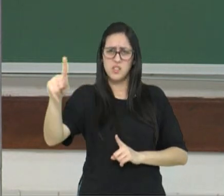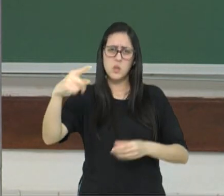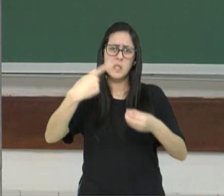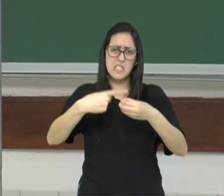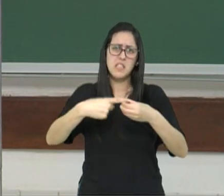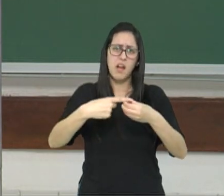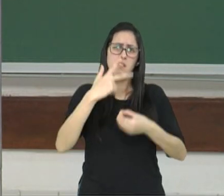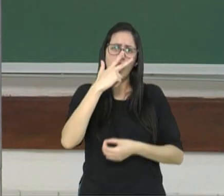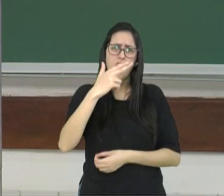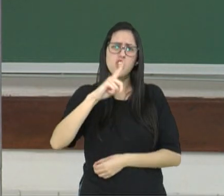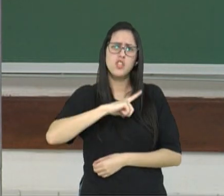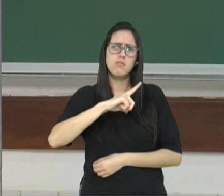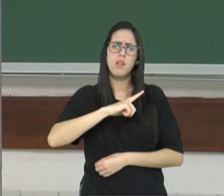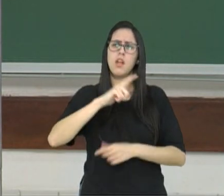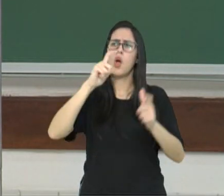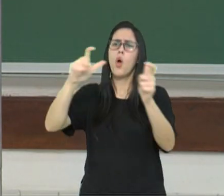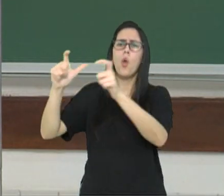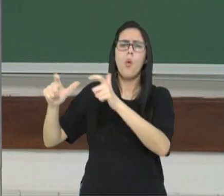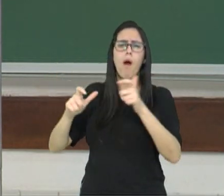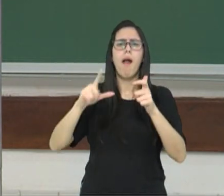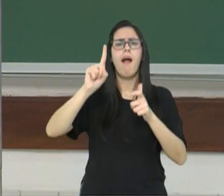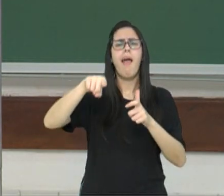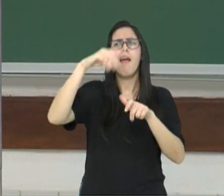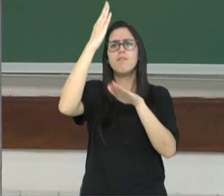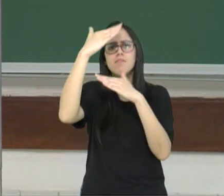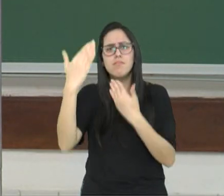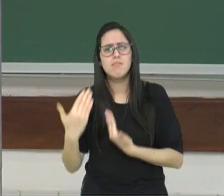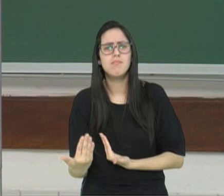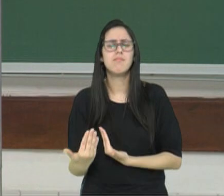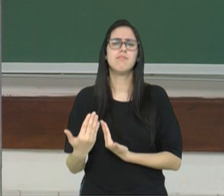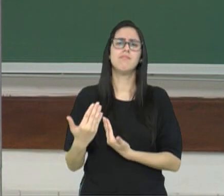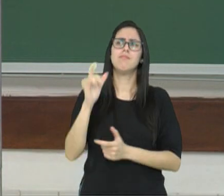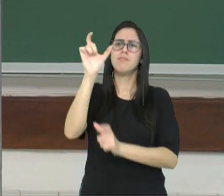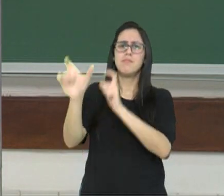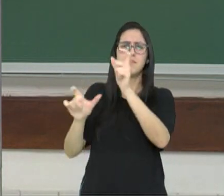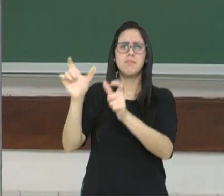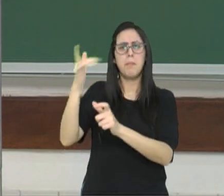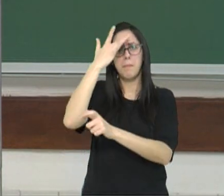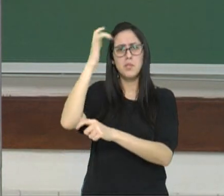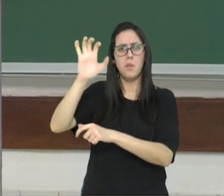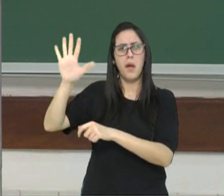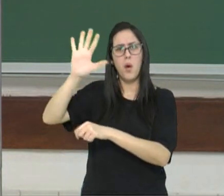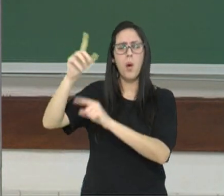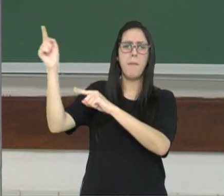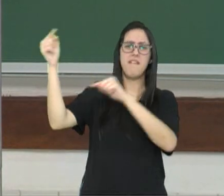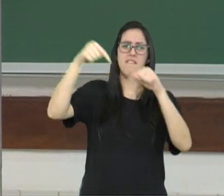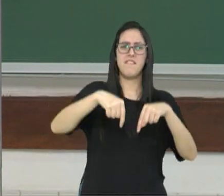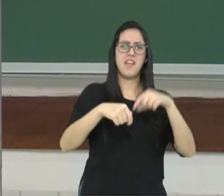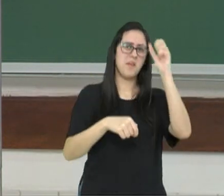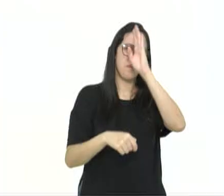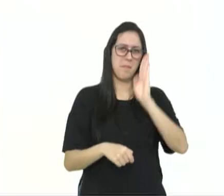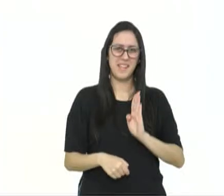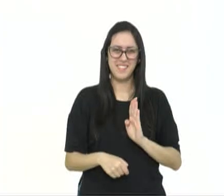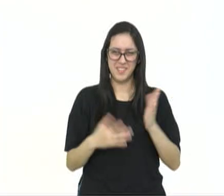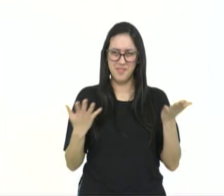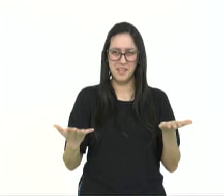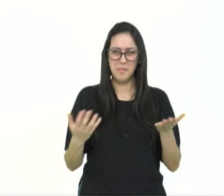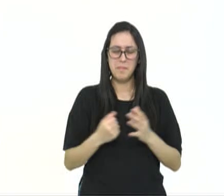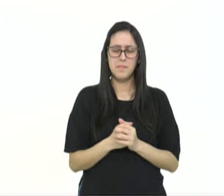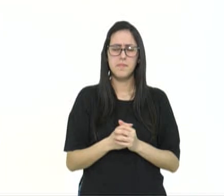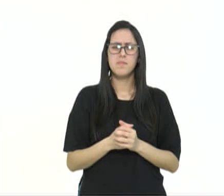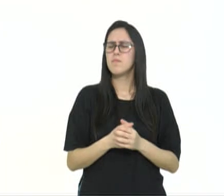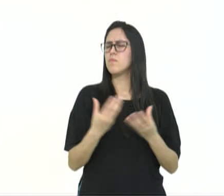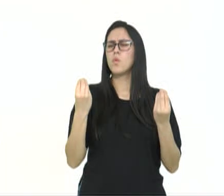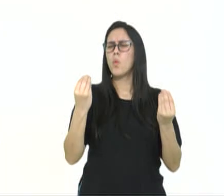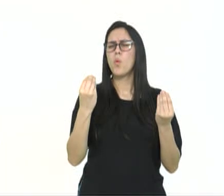que homenageiam essas imigrações, esses imigrantes europeus, principalmente no Brasil. Como que se constitui, então,